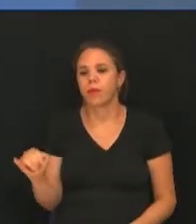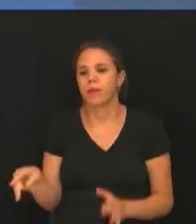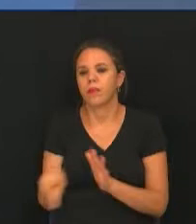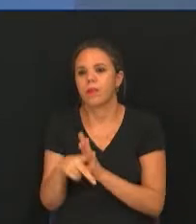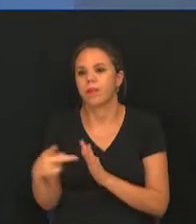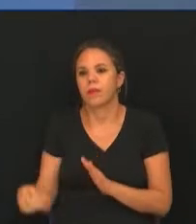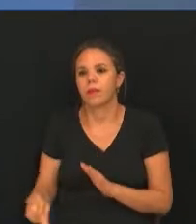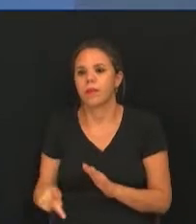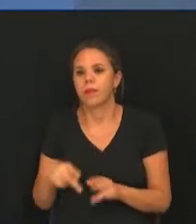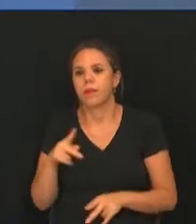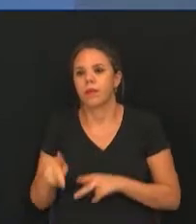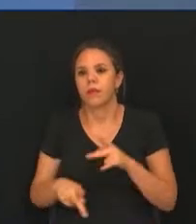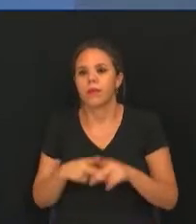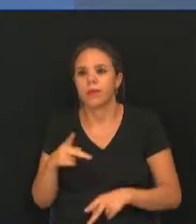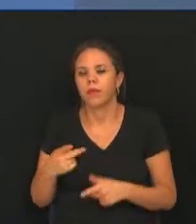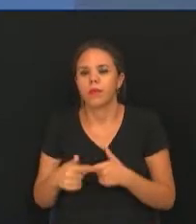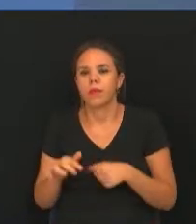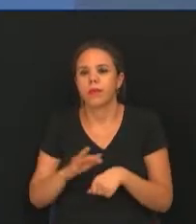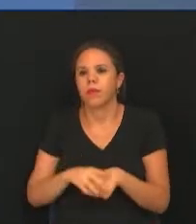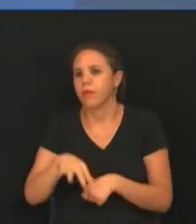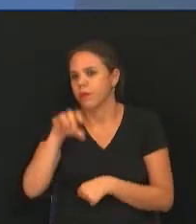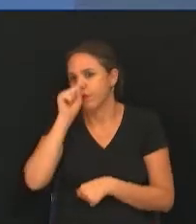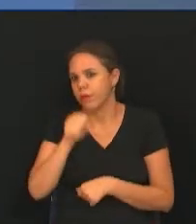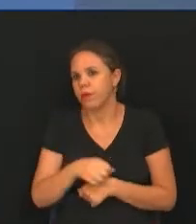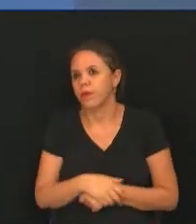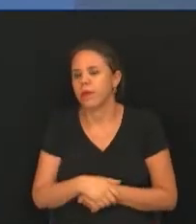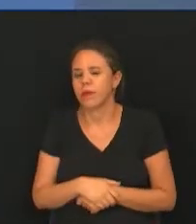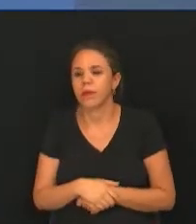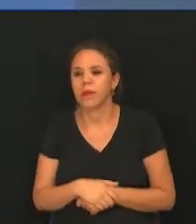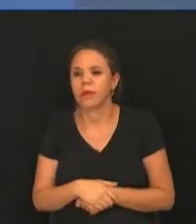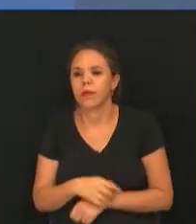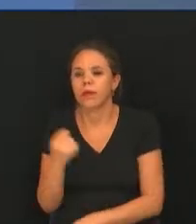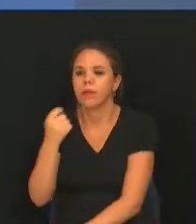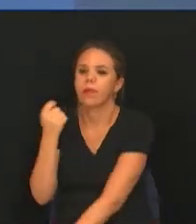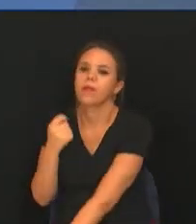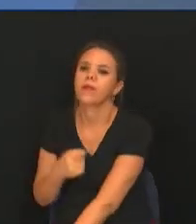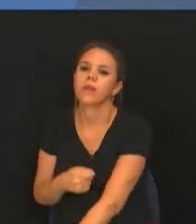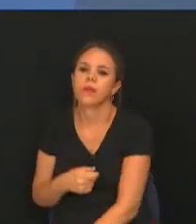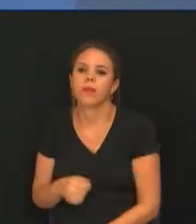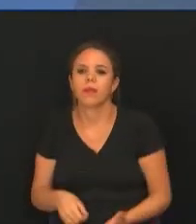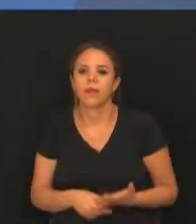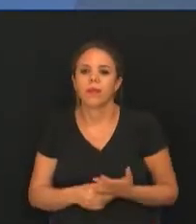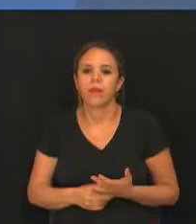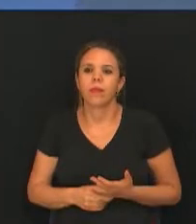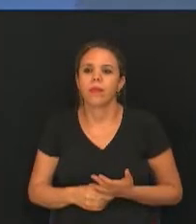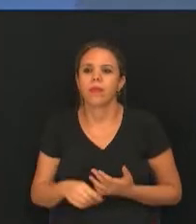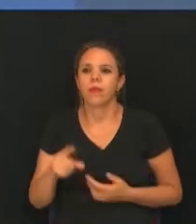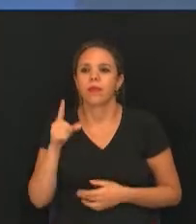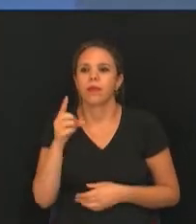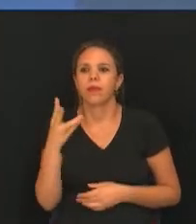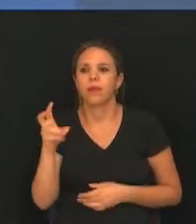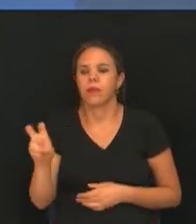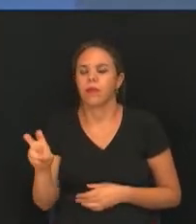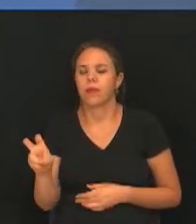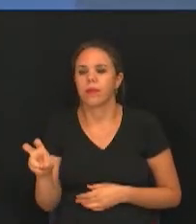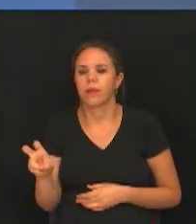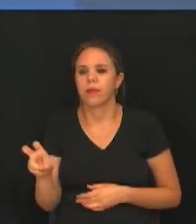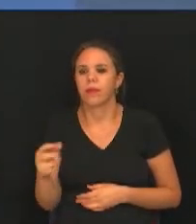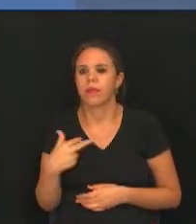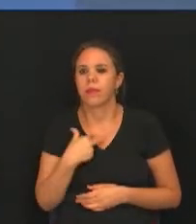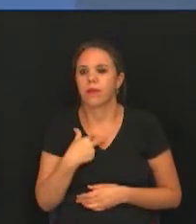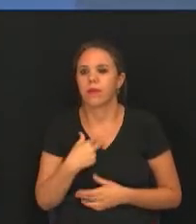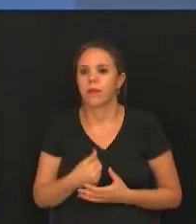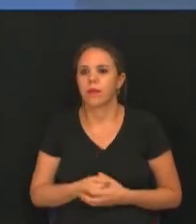para pacientes com síndromes respiratórias agudas graves. 135 deles estão